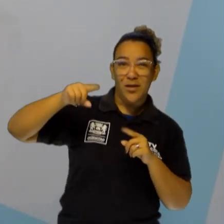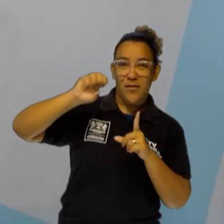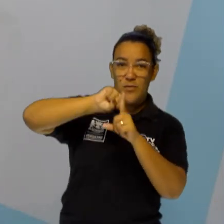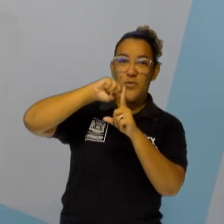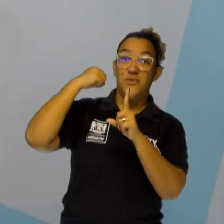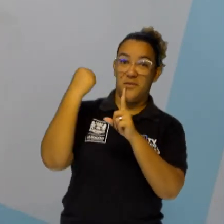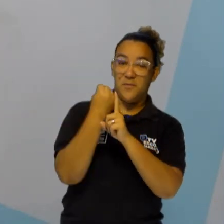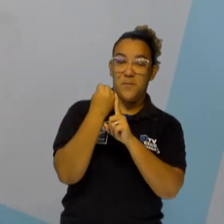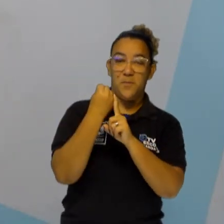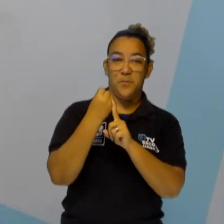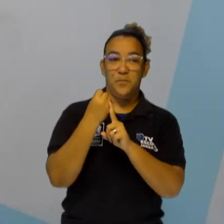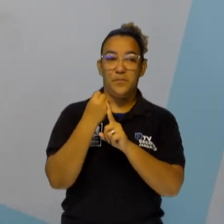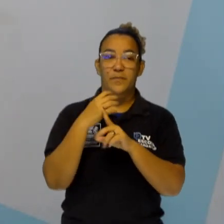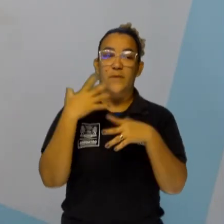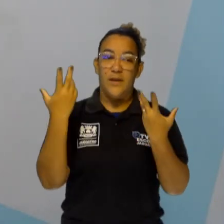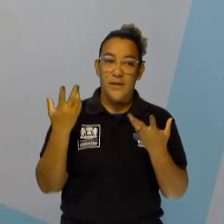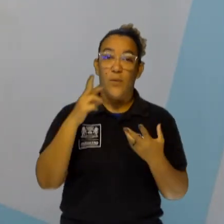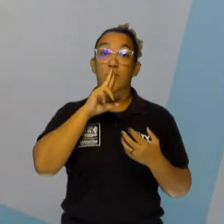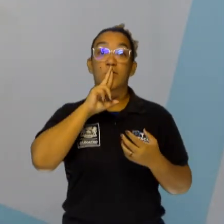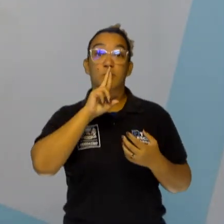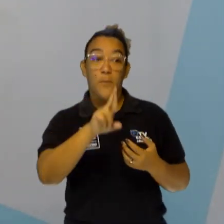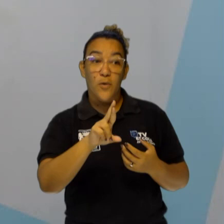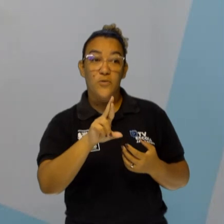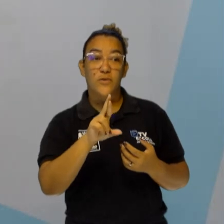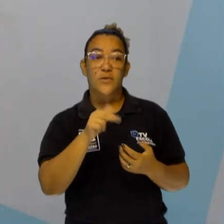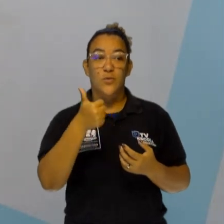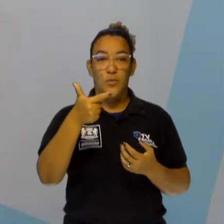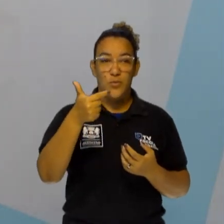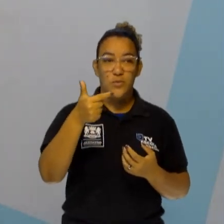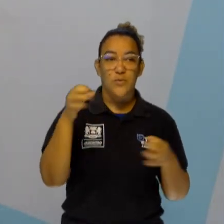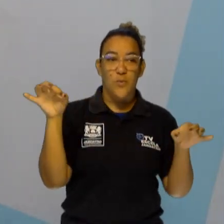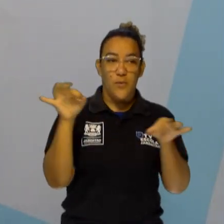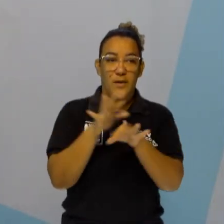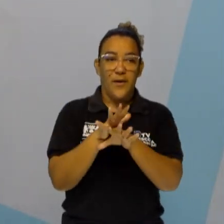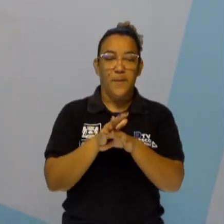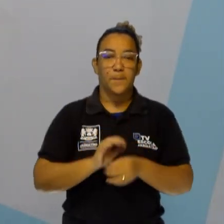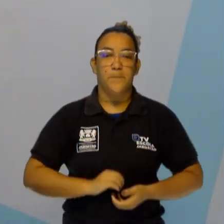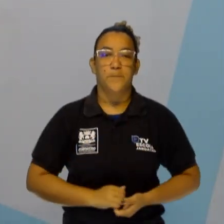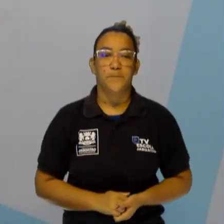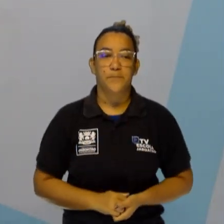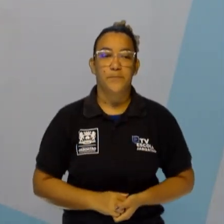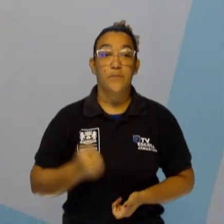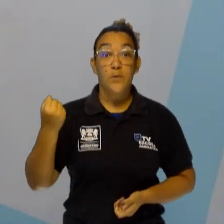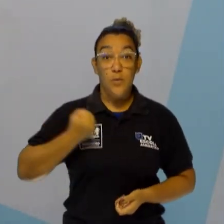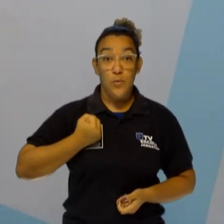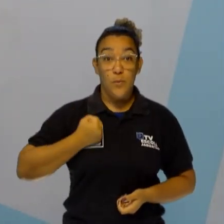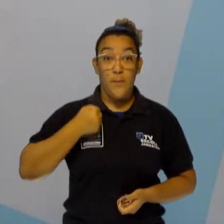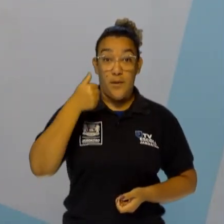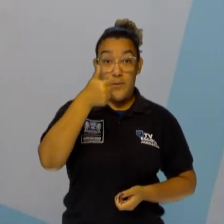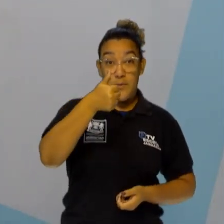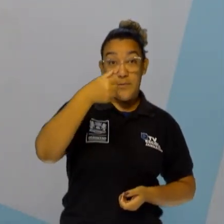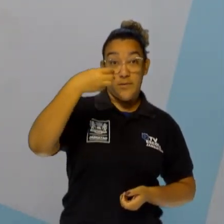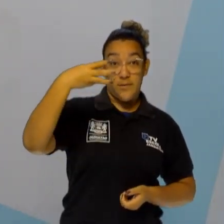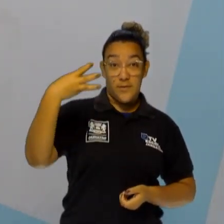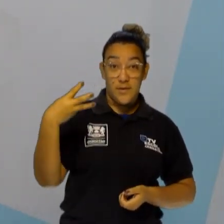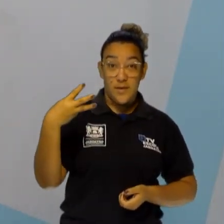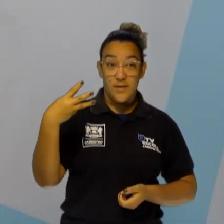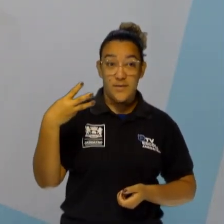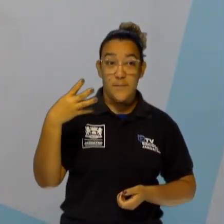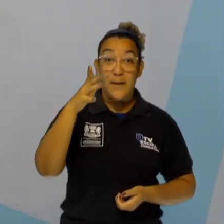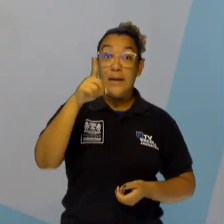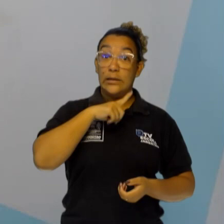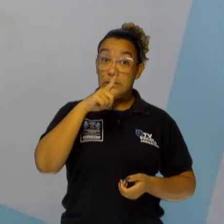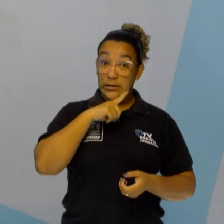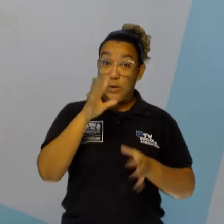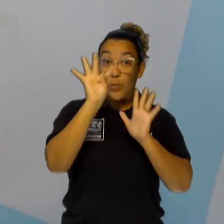né? Então, questão 12 resolvida, vamos aí para a questão de número 13. Para resolver essa questão, a gente teria que ler o texto